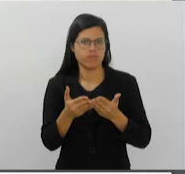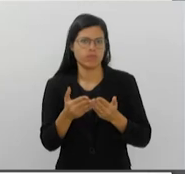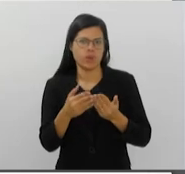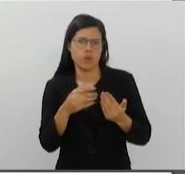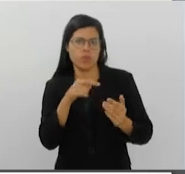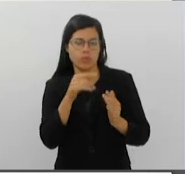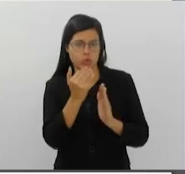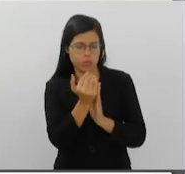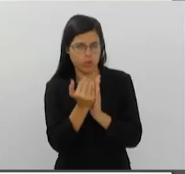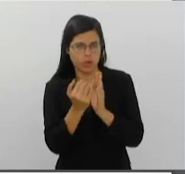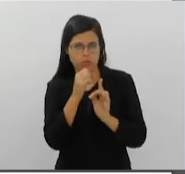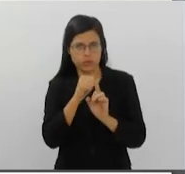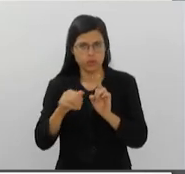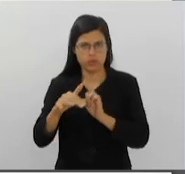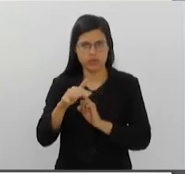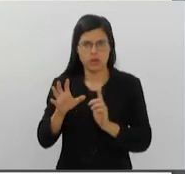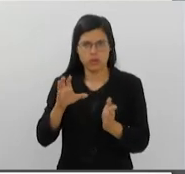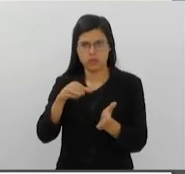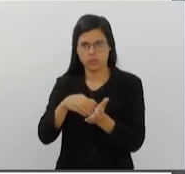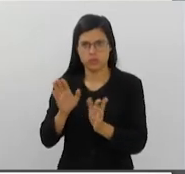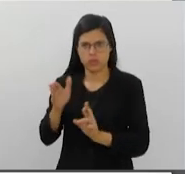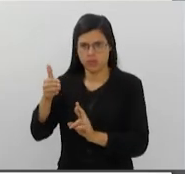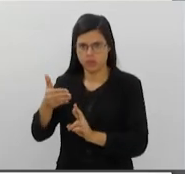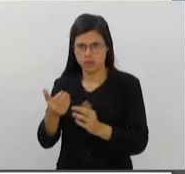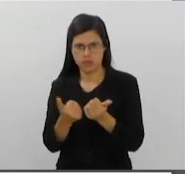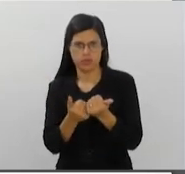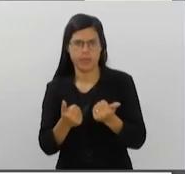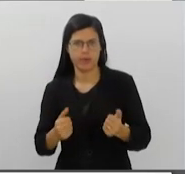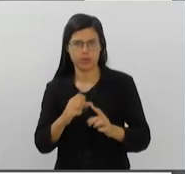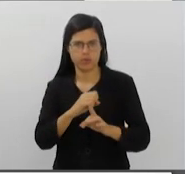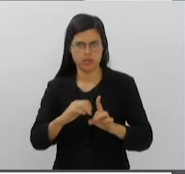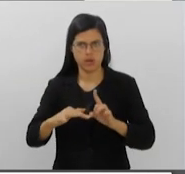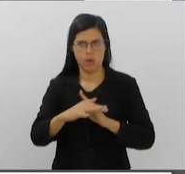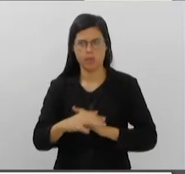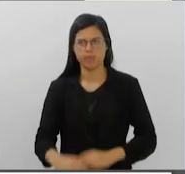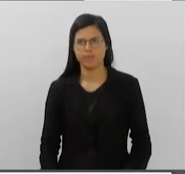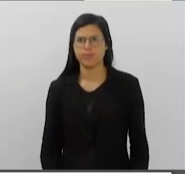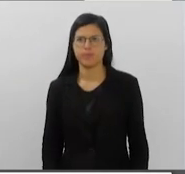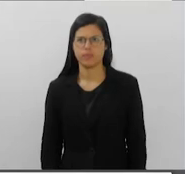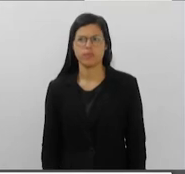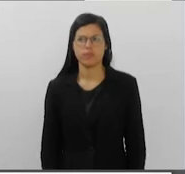né, através dos Centros de Referência de Assistência Social.